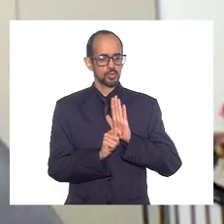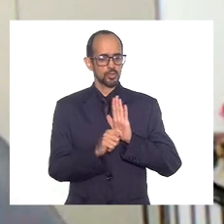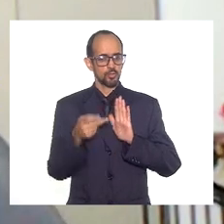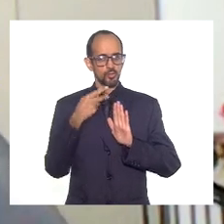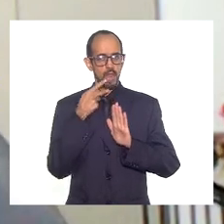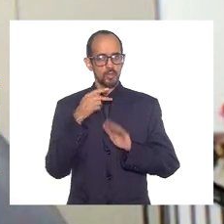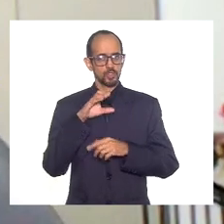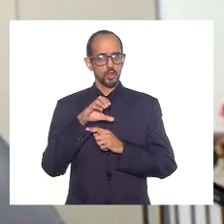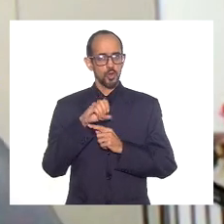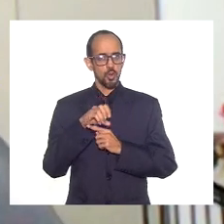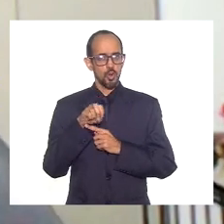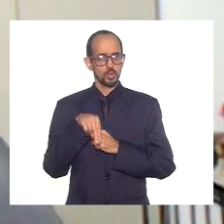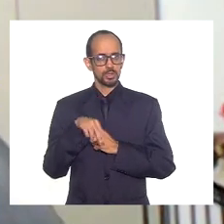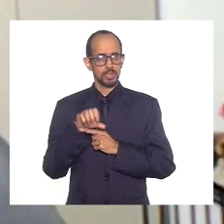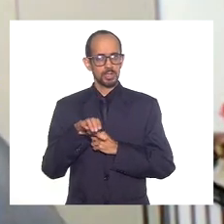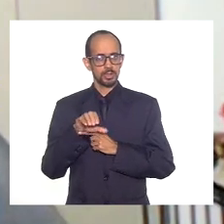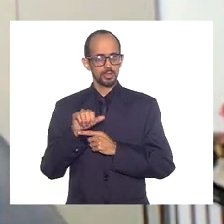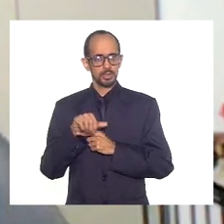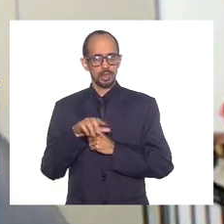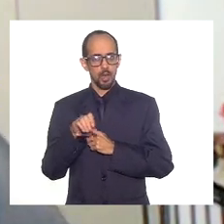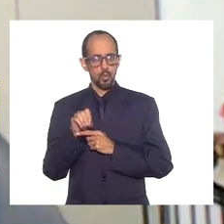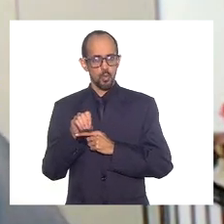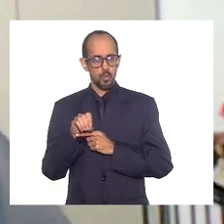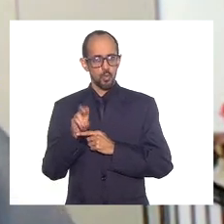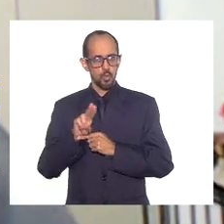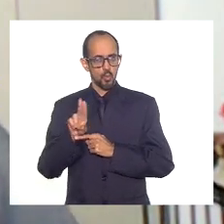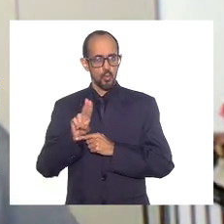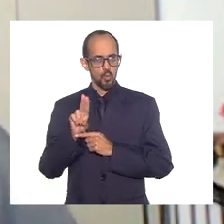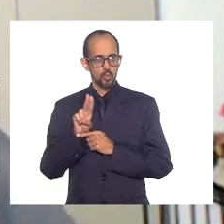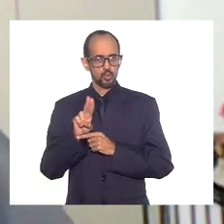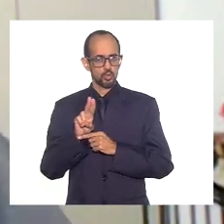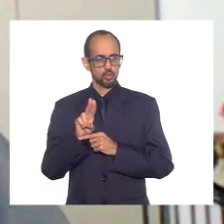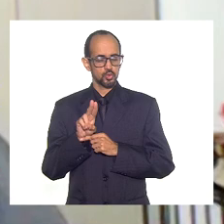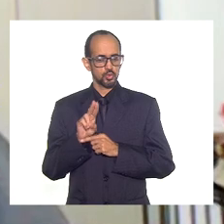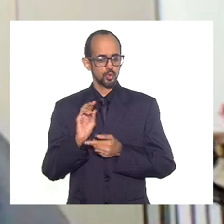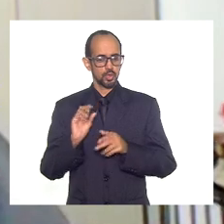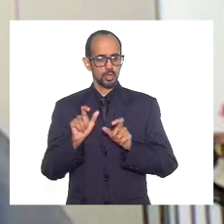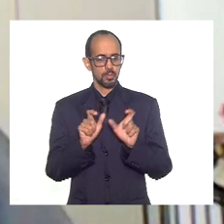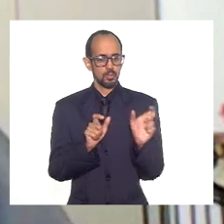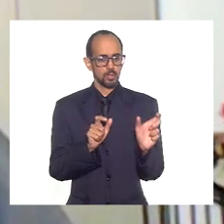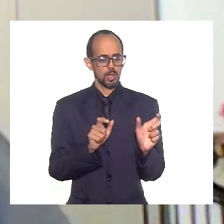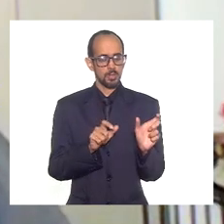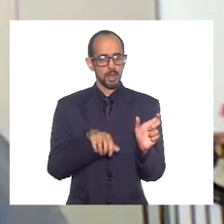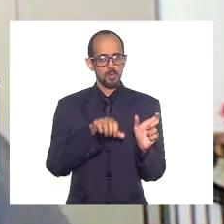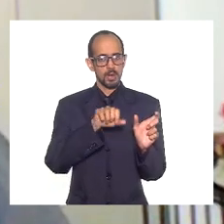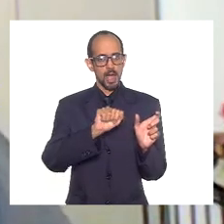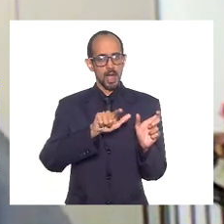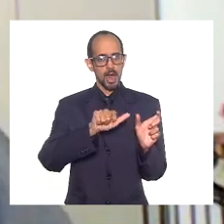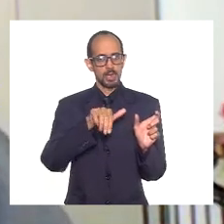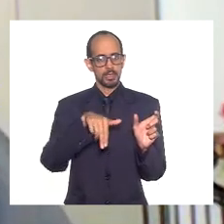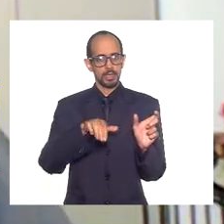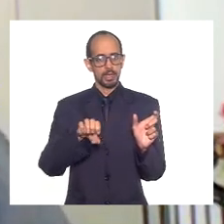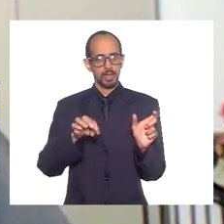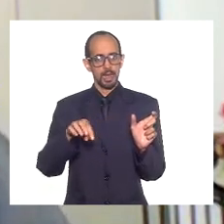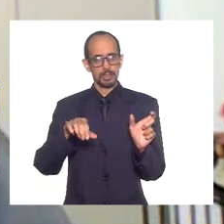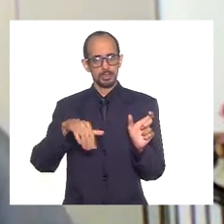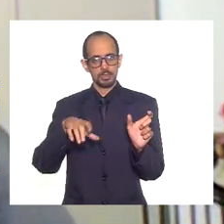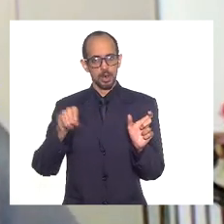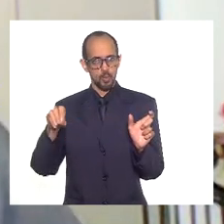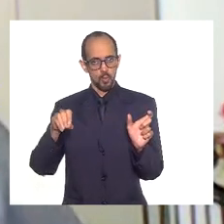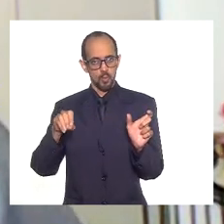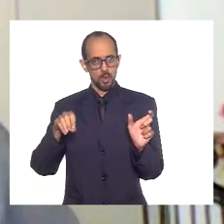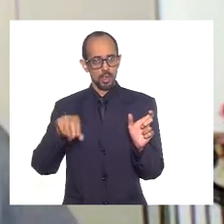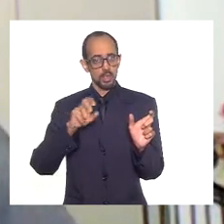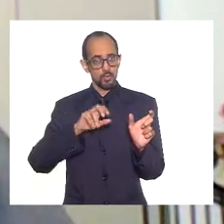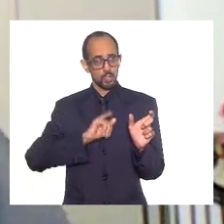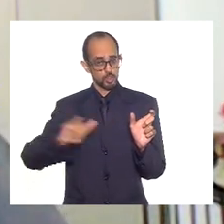concessão, né, de direito real de uso para alienação, né, do que foi apresentado o parecer no plenário, do que acabou saindo